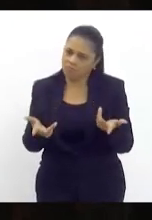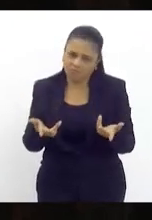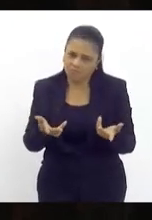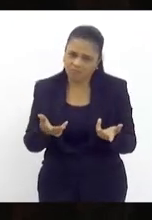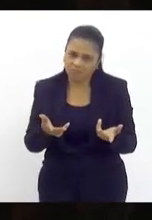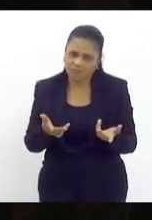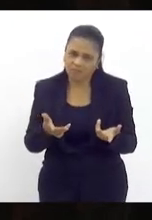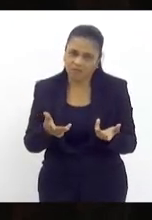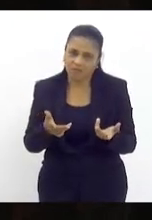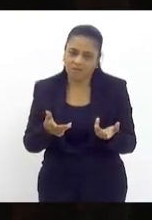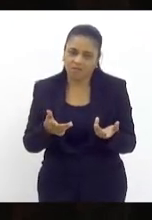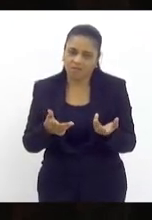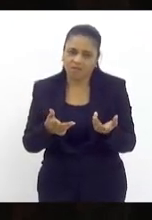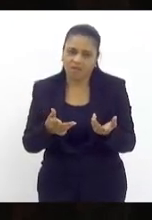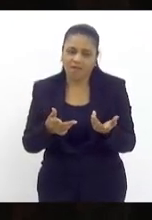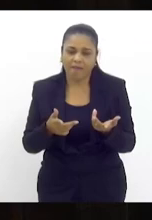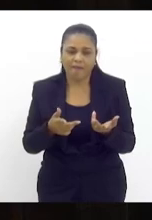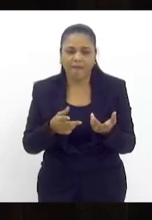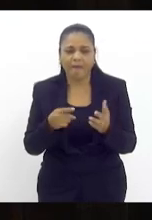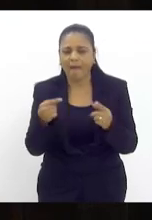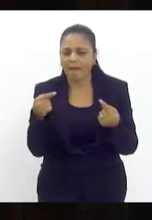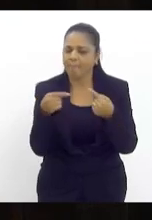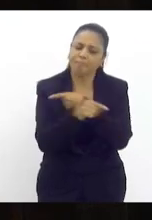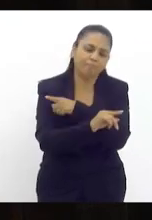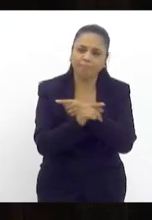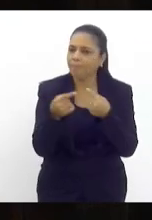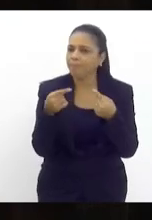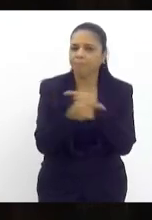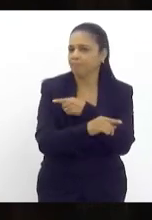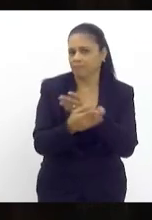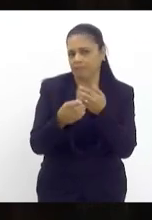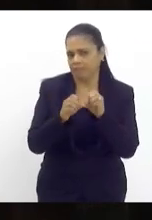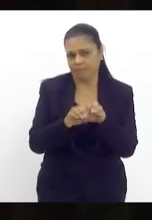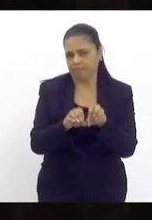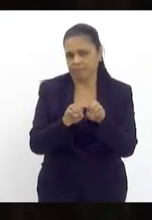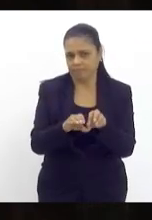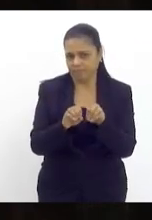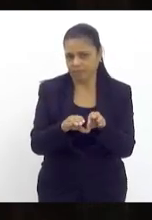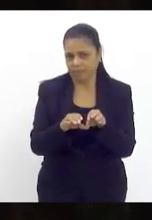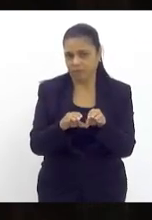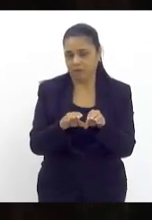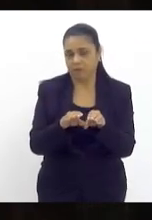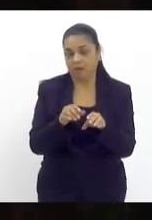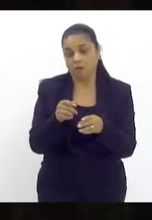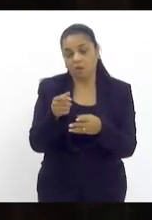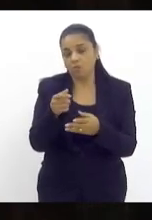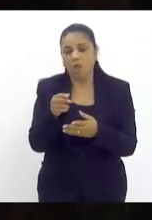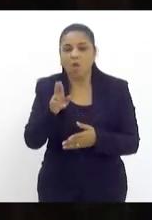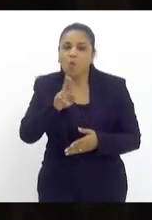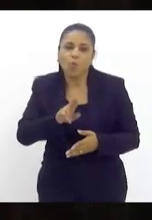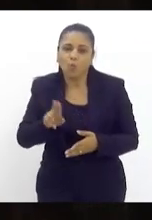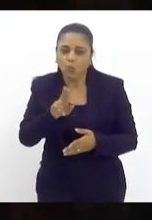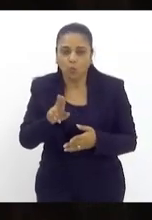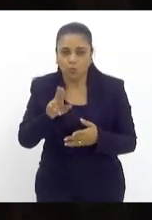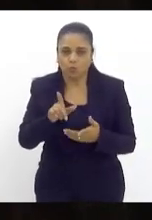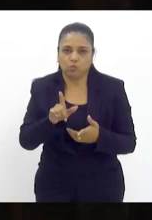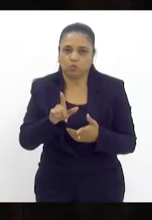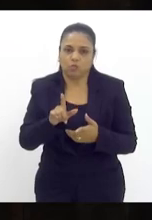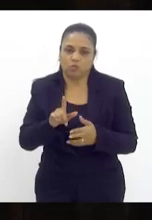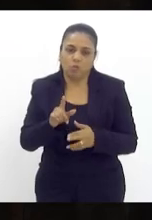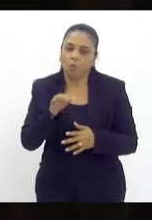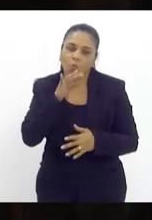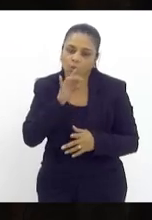é anti-educação, não é verdade? E também nós não endemonizávamos o celular, a gente falava,